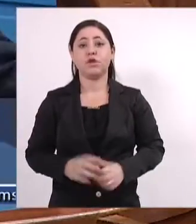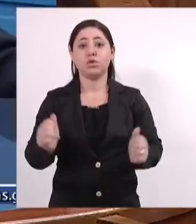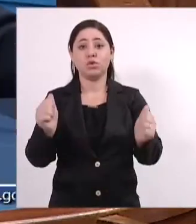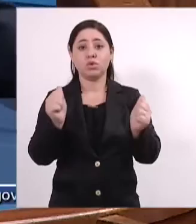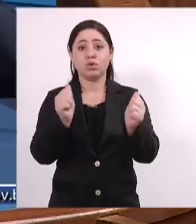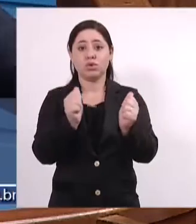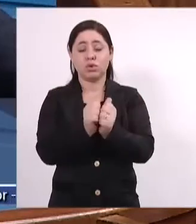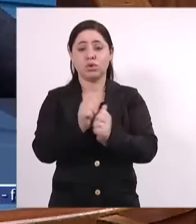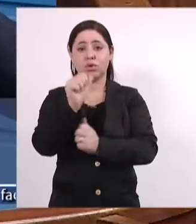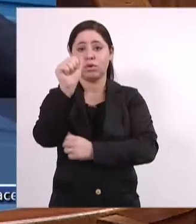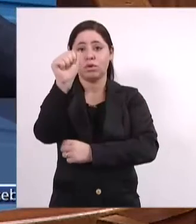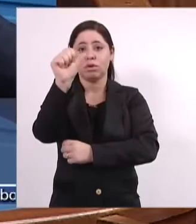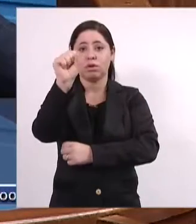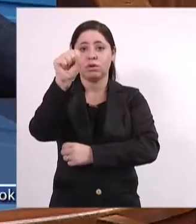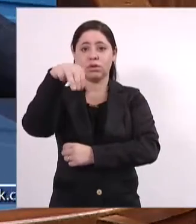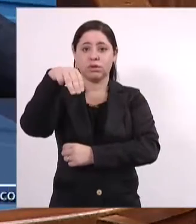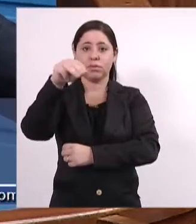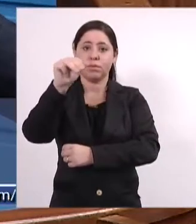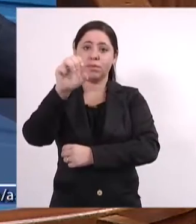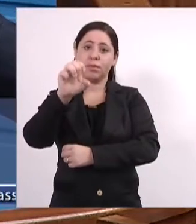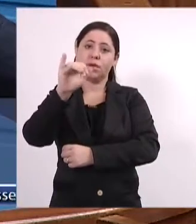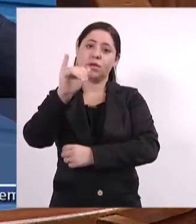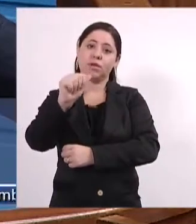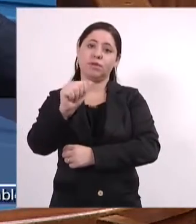Junto com a Asmeia,